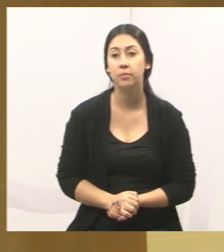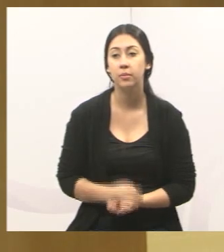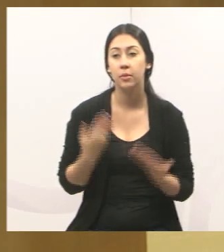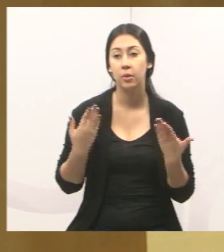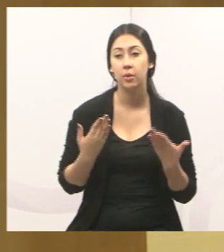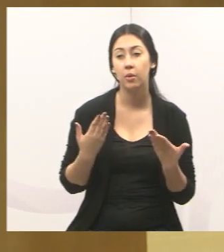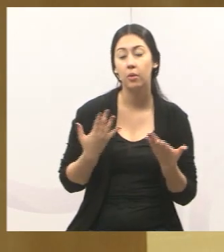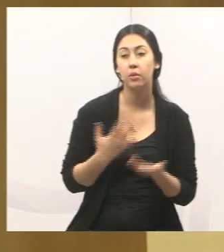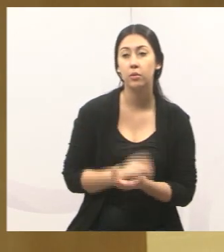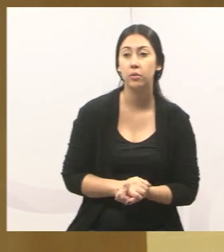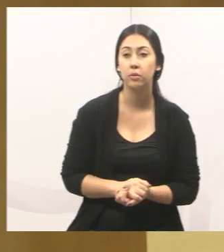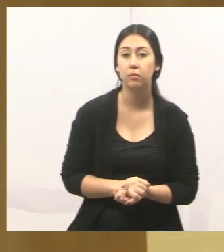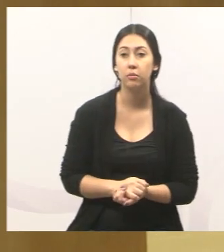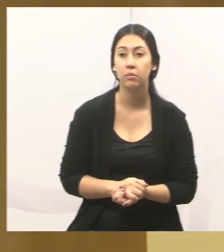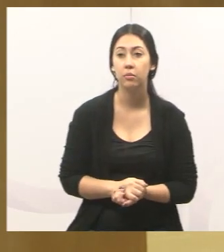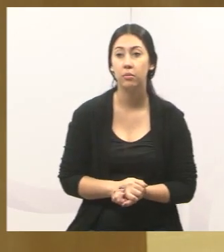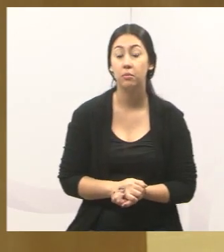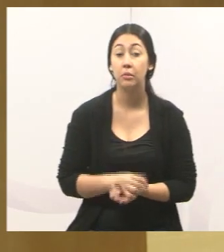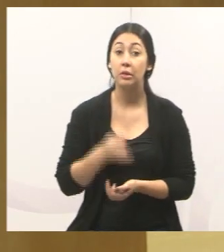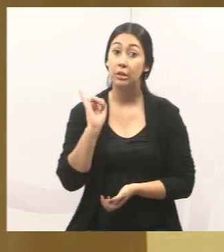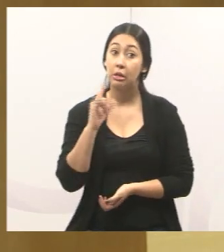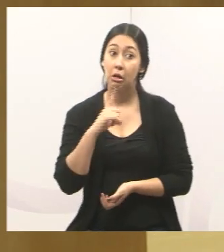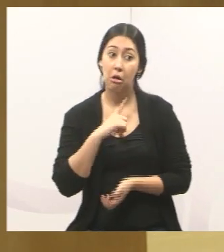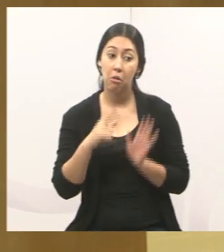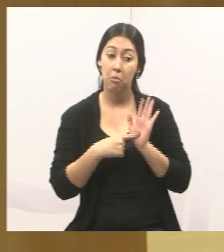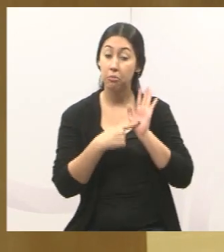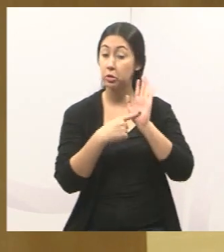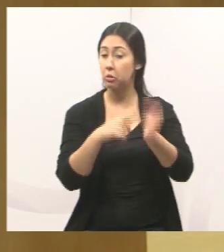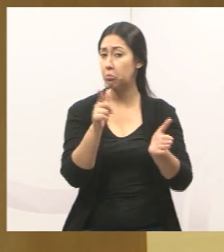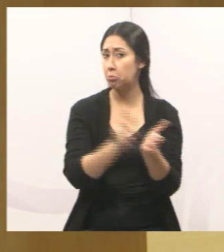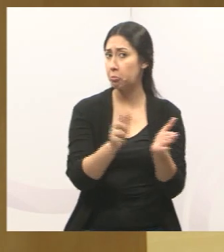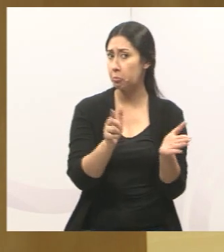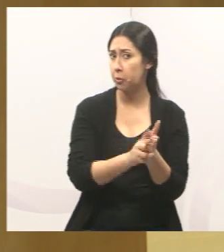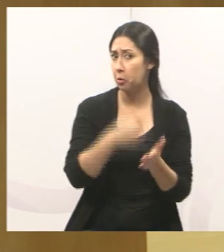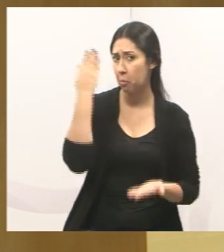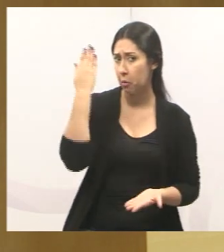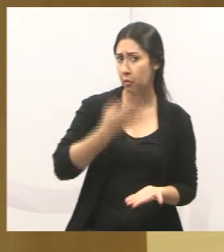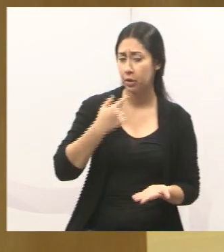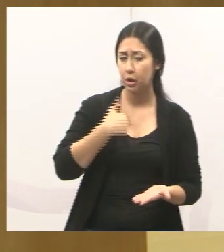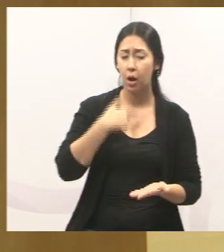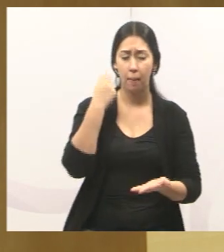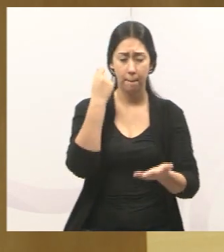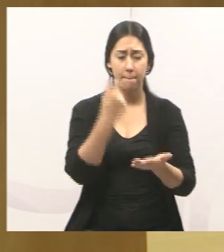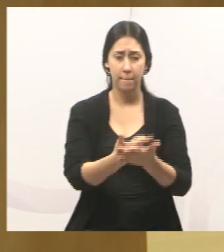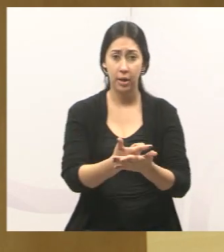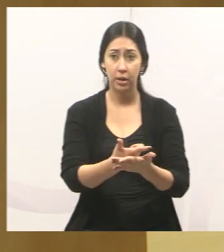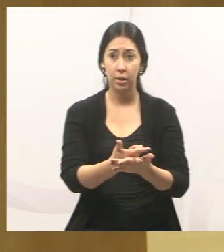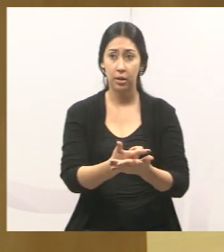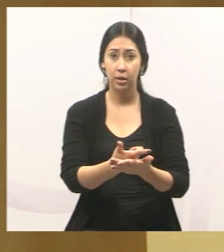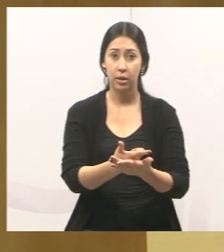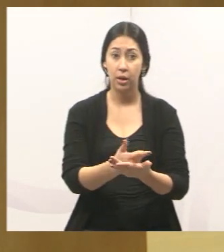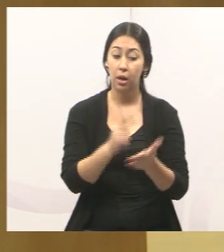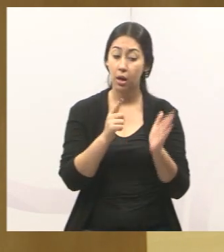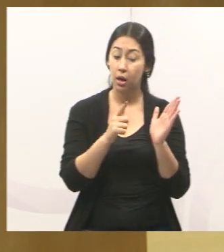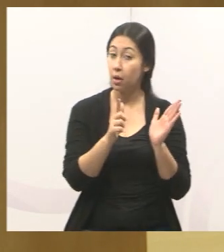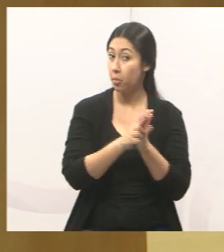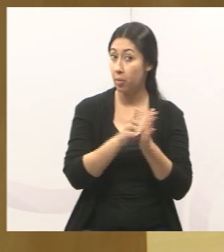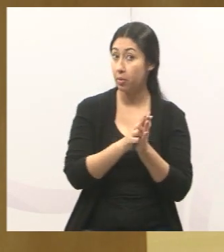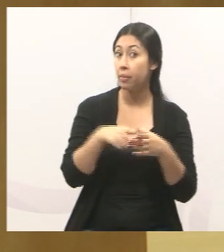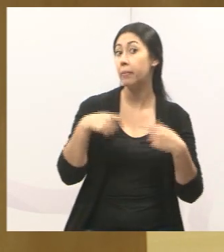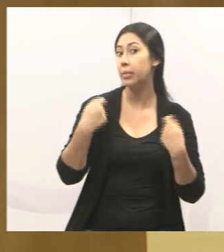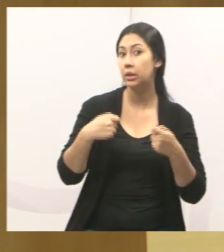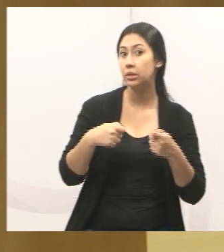hoje, se eu lancei uma nota fiscal, se eu paguei uma nota fiscal, ela já tem que estar lançada